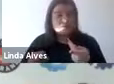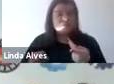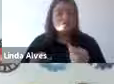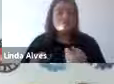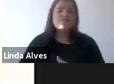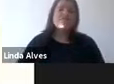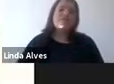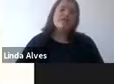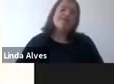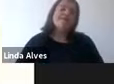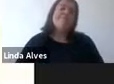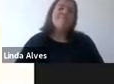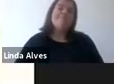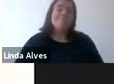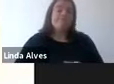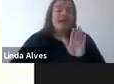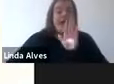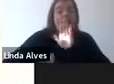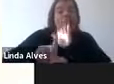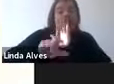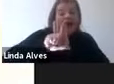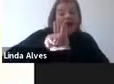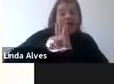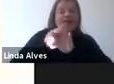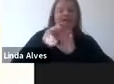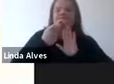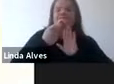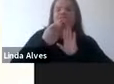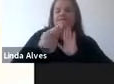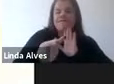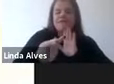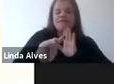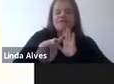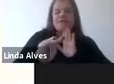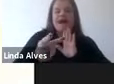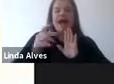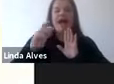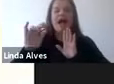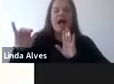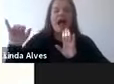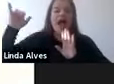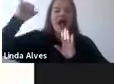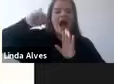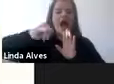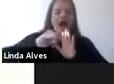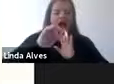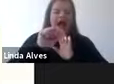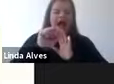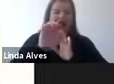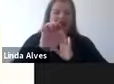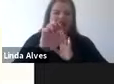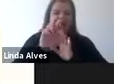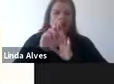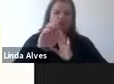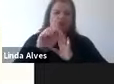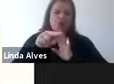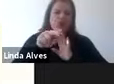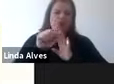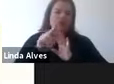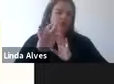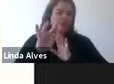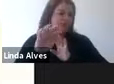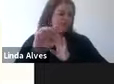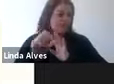Na verdade, a legislação apenas exclui os aeronautas, porque tem lei específica. As demais atividades e